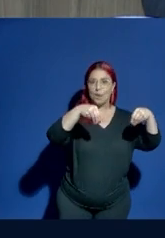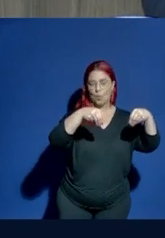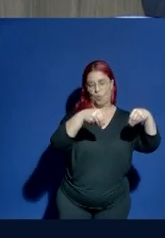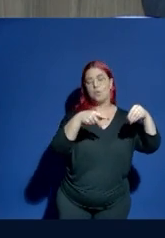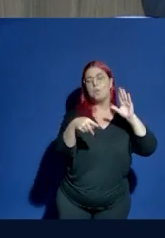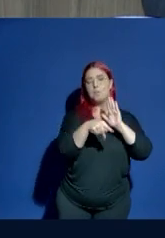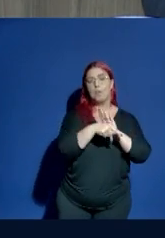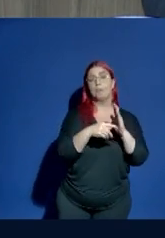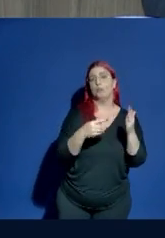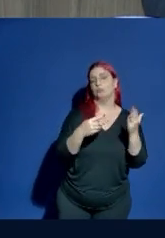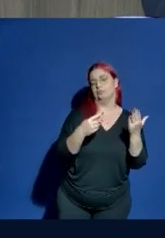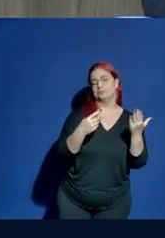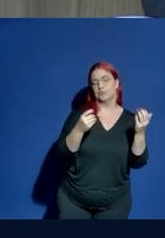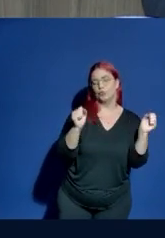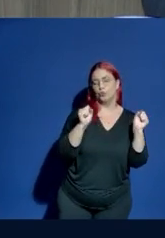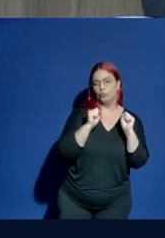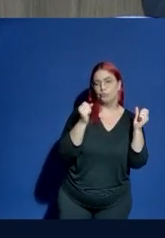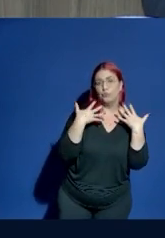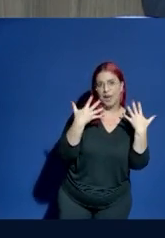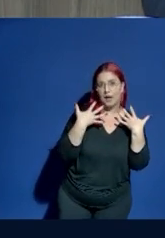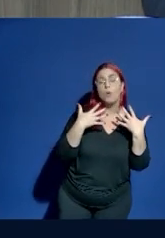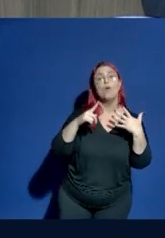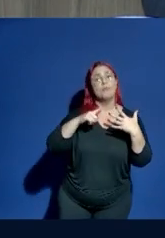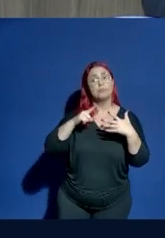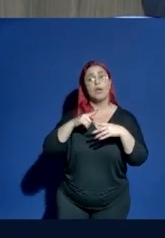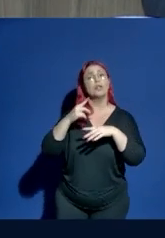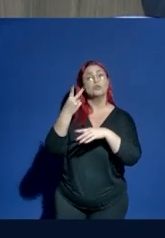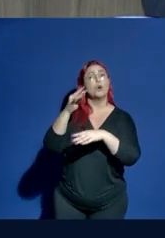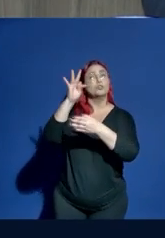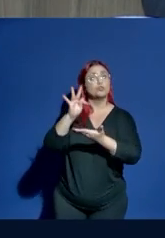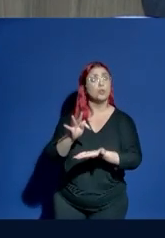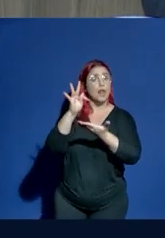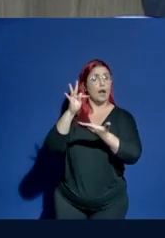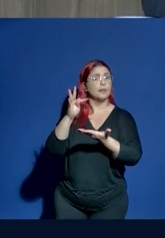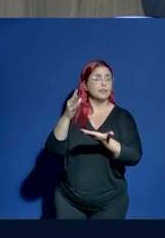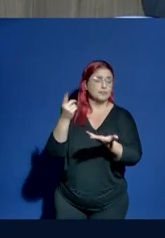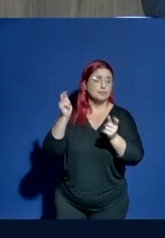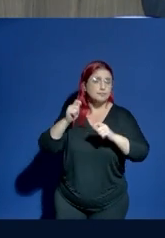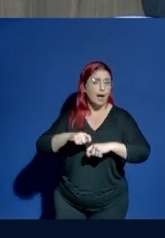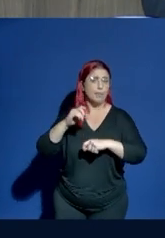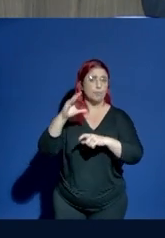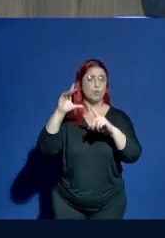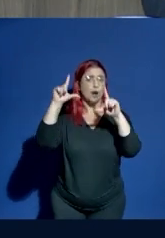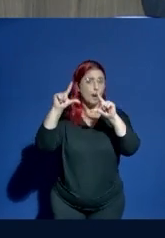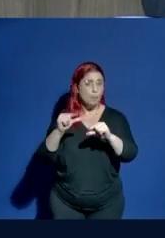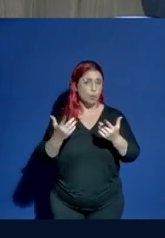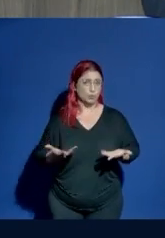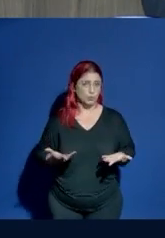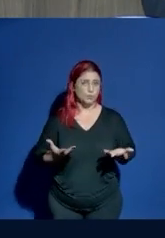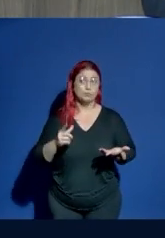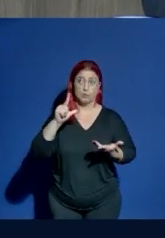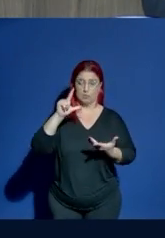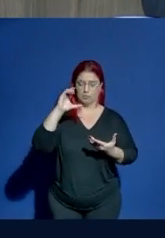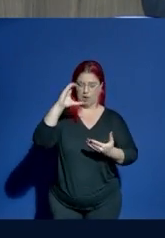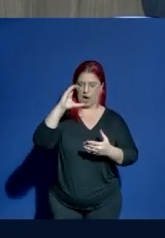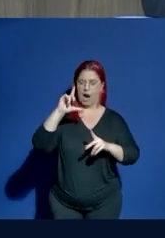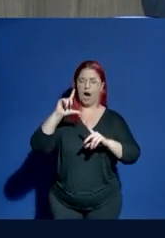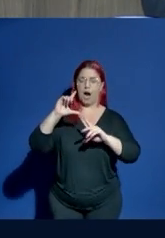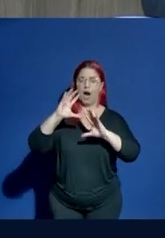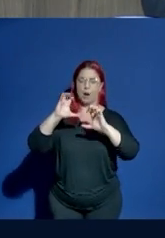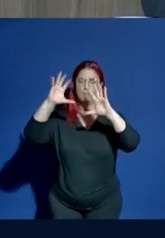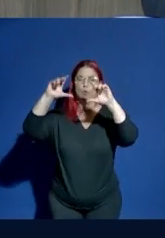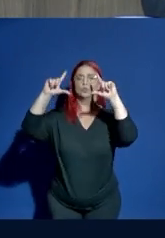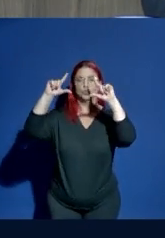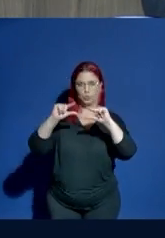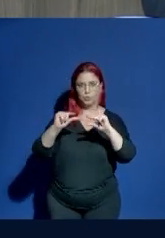Embrapa, a gente põe de volta quase 2 toneladas de carbono por hectare. Então, nós temos uma agricultura ou carbono neutro ou